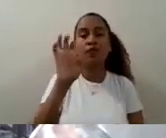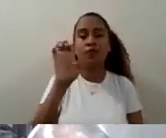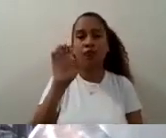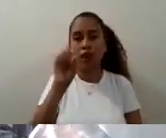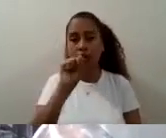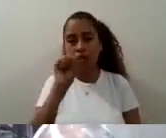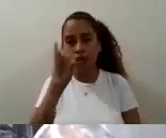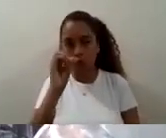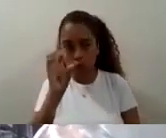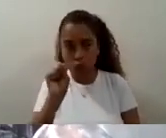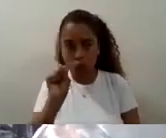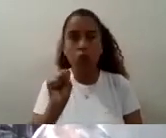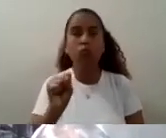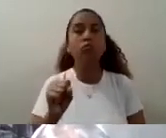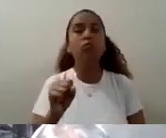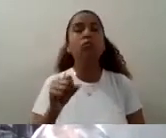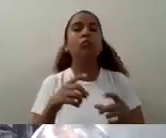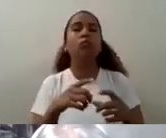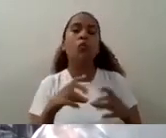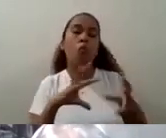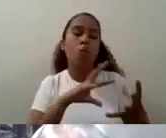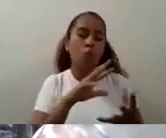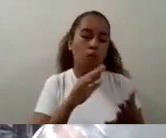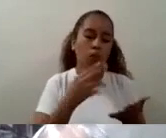e divisões.